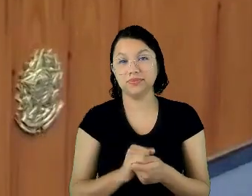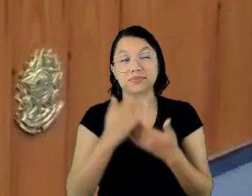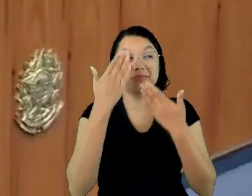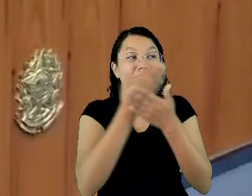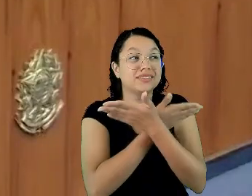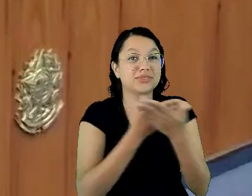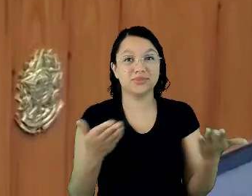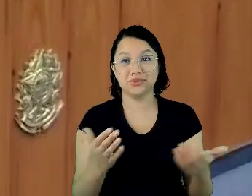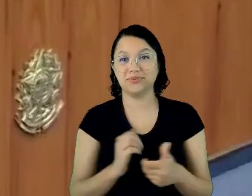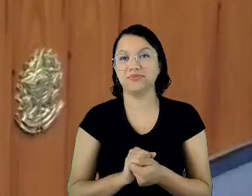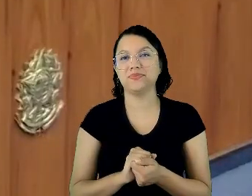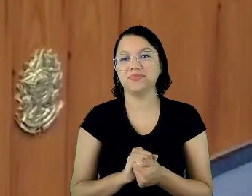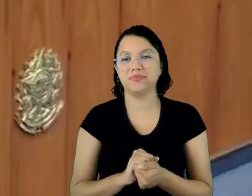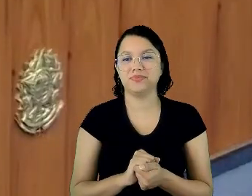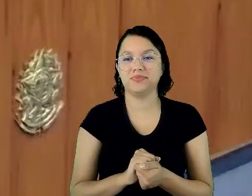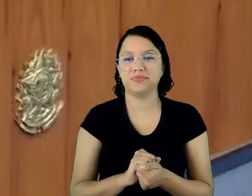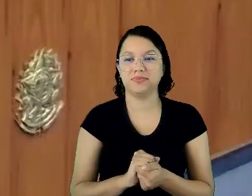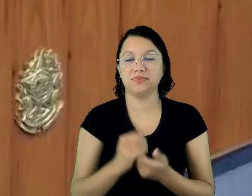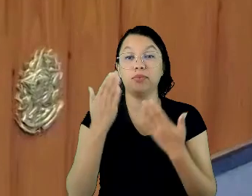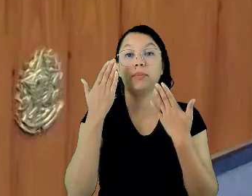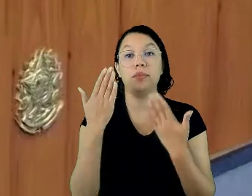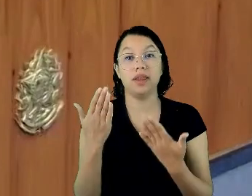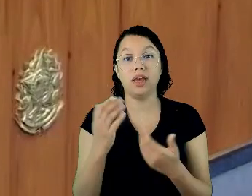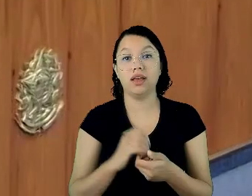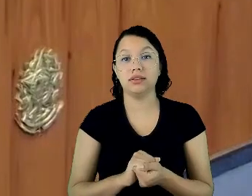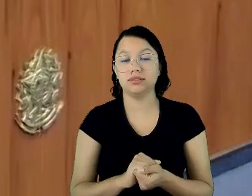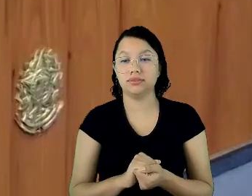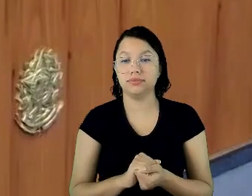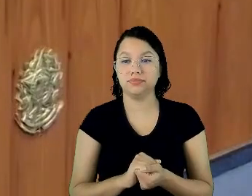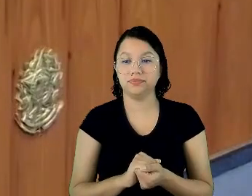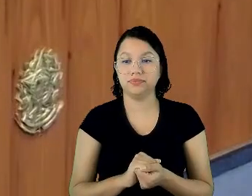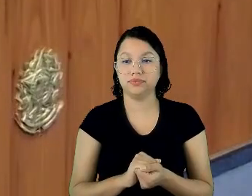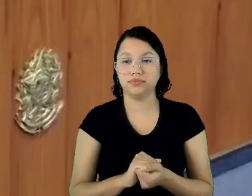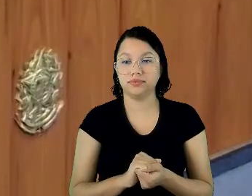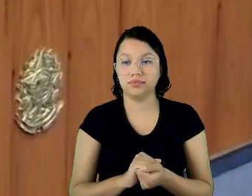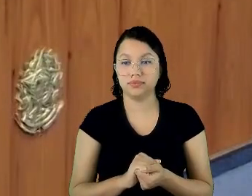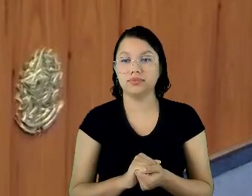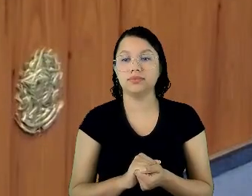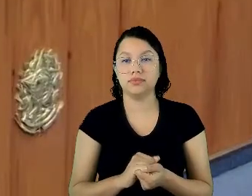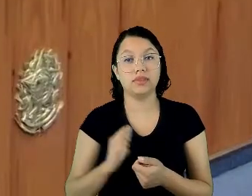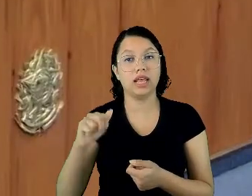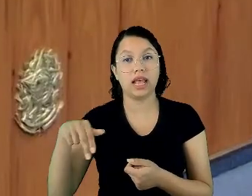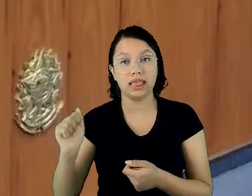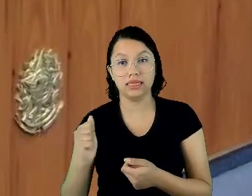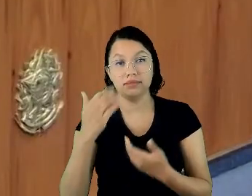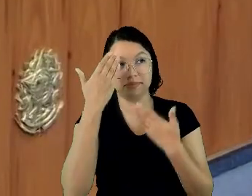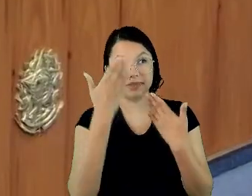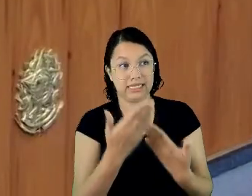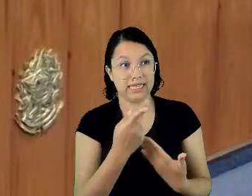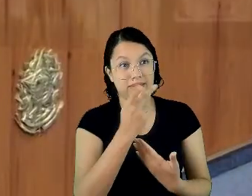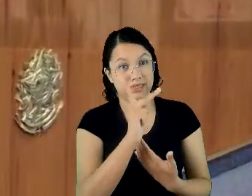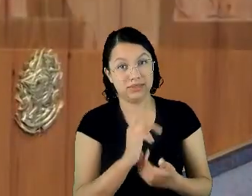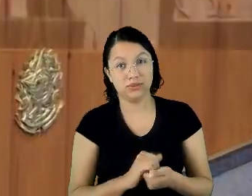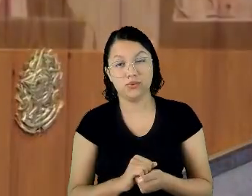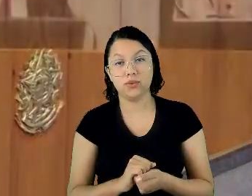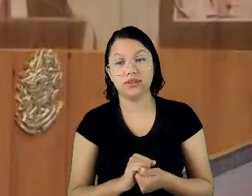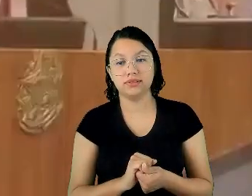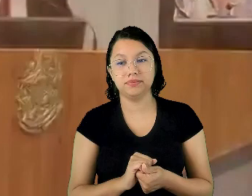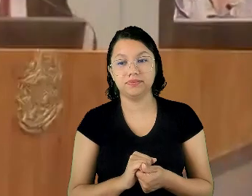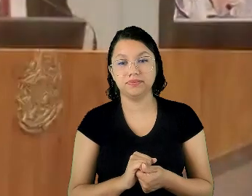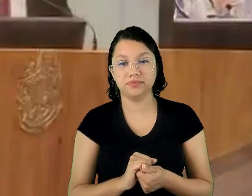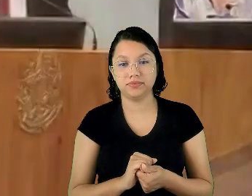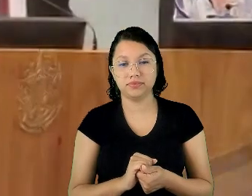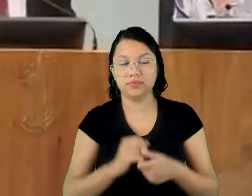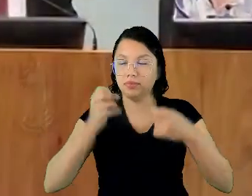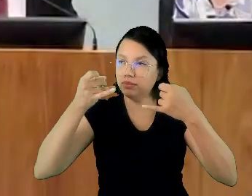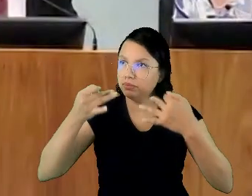Obrigado. Obrigado, doutora Ana Carolina, pela sua explanação e traz